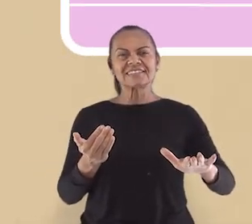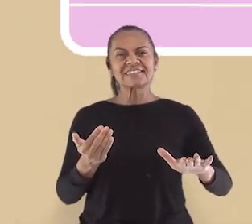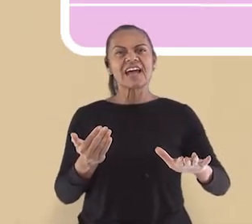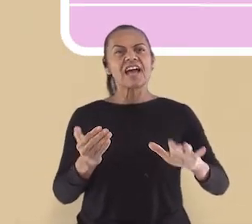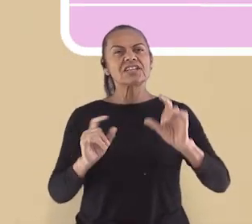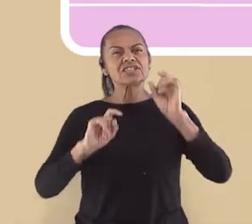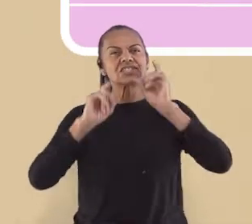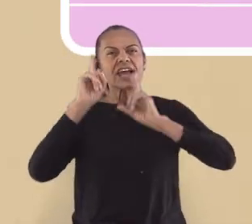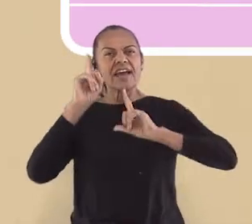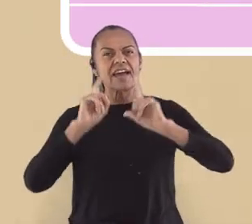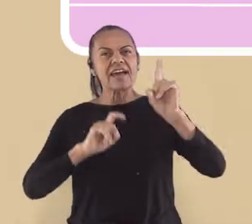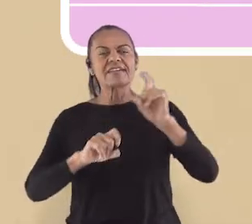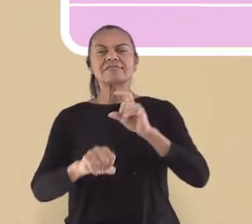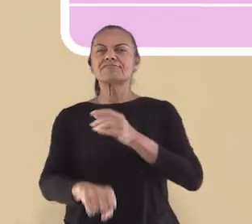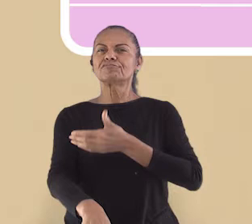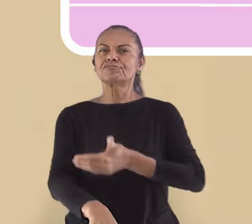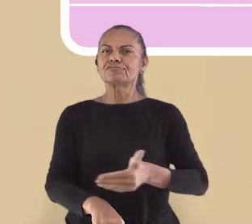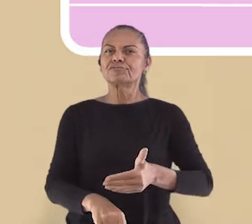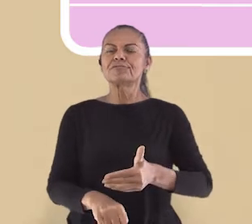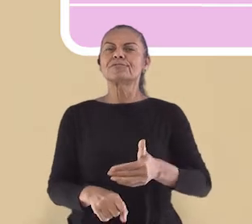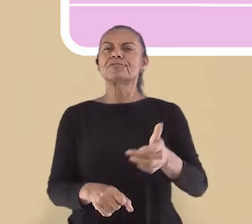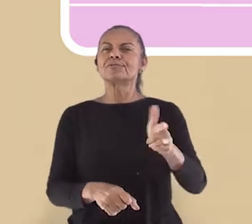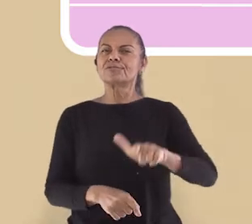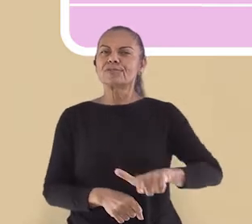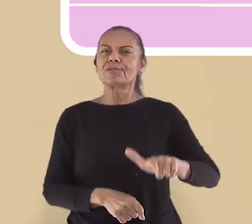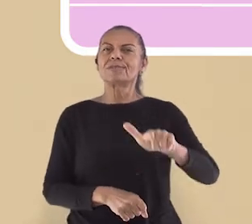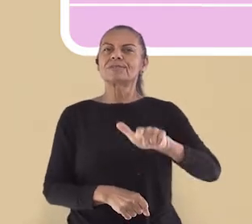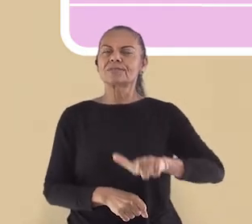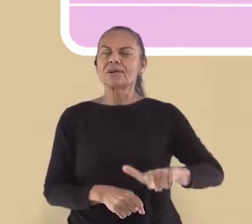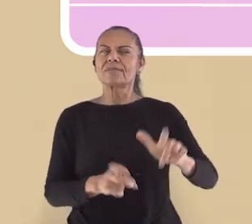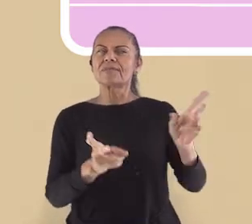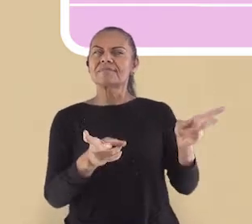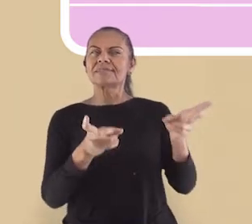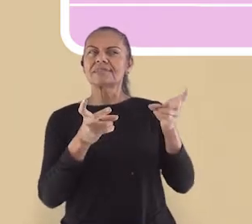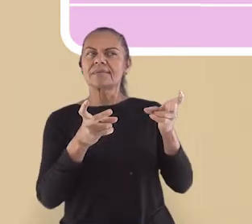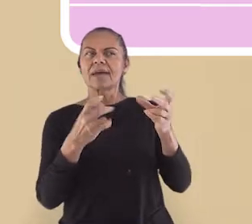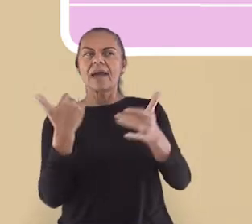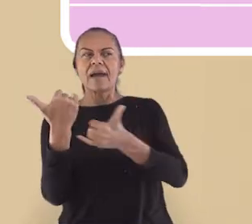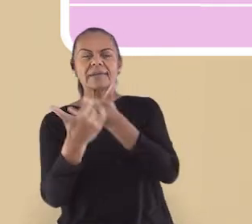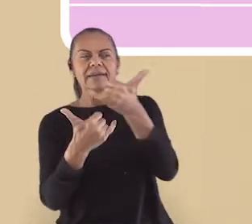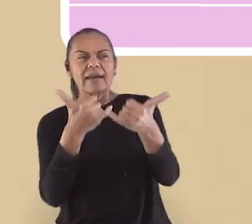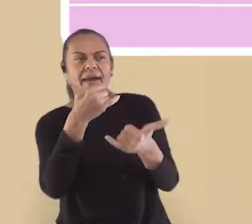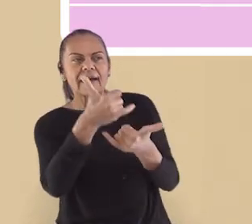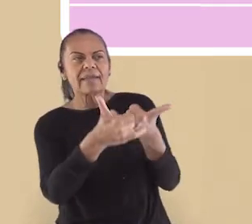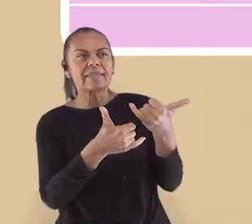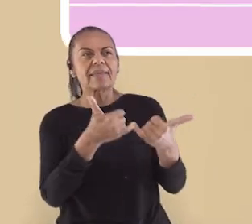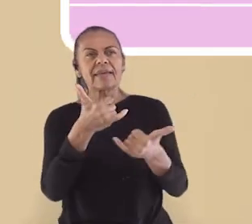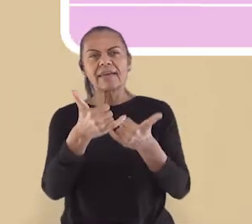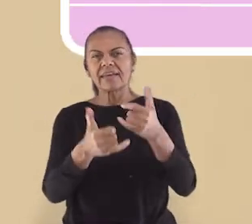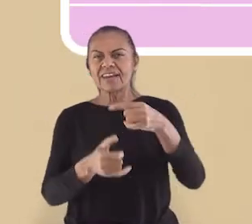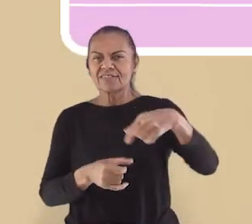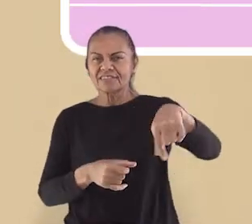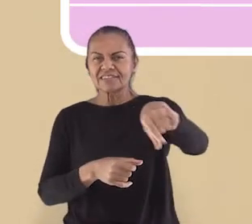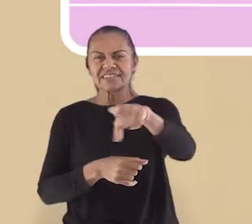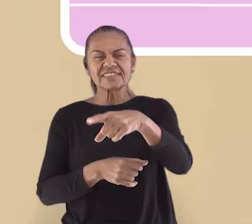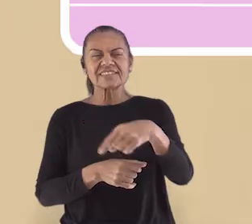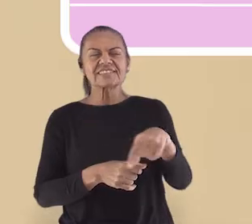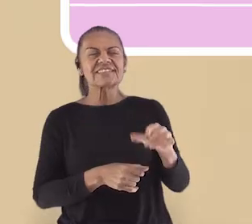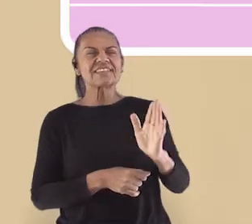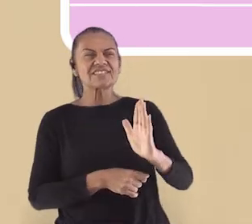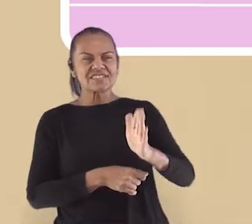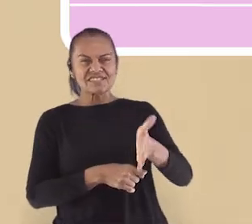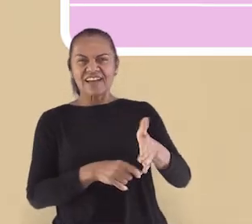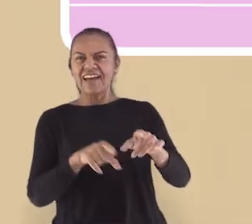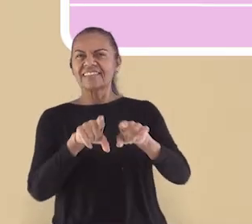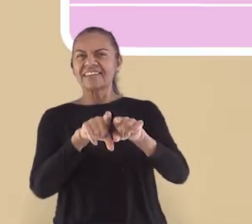nas imagens observadas? Observando as imagens das brincadeiras, tenho certeza que já brincou de alguma delas.